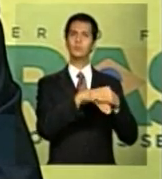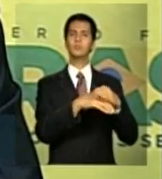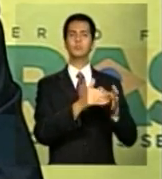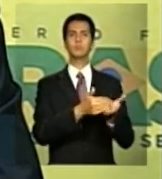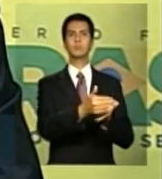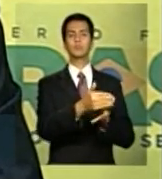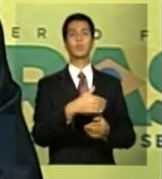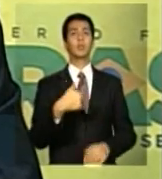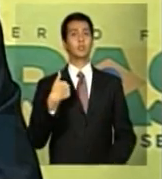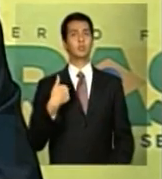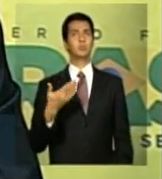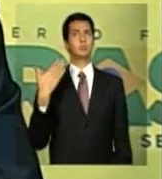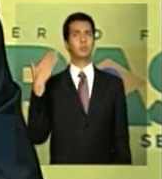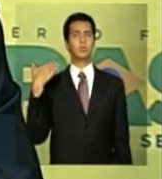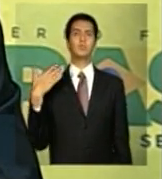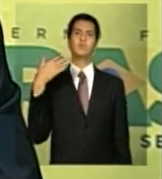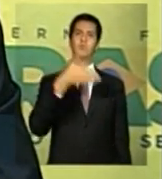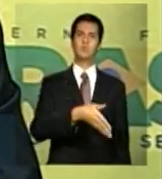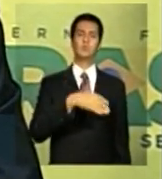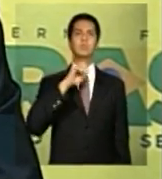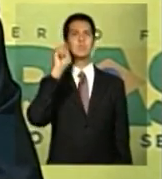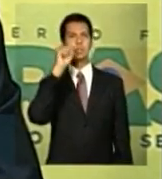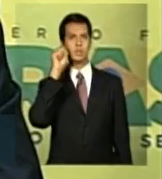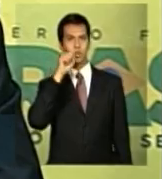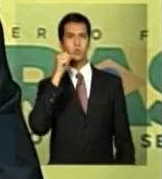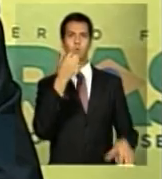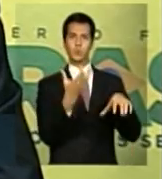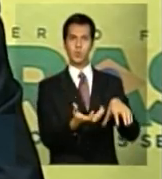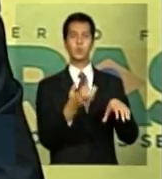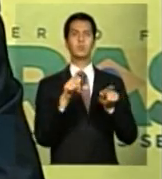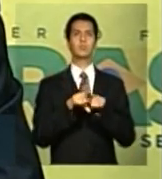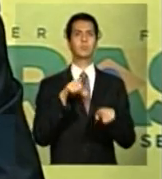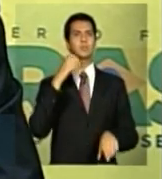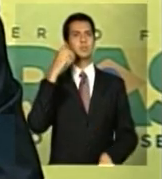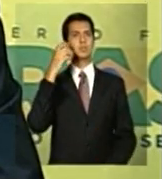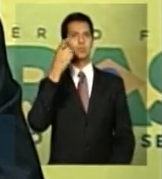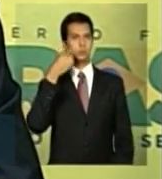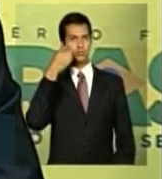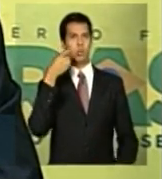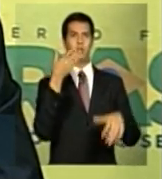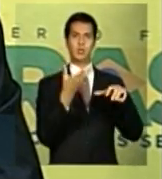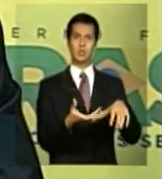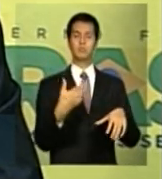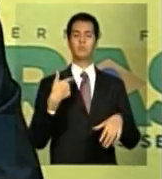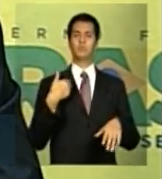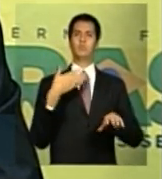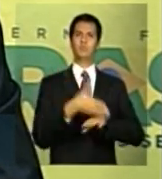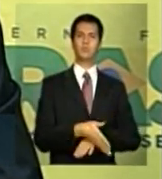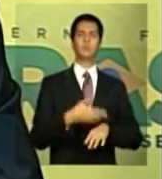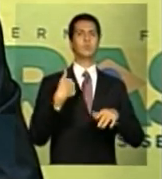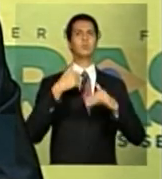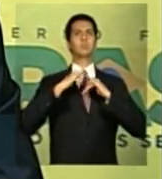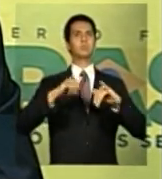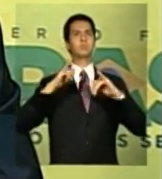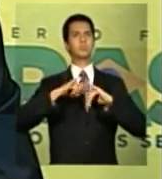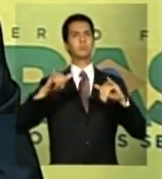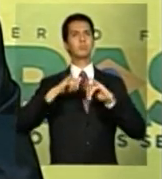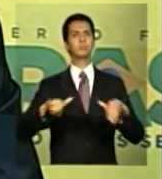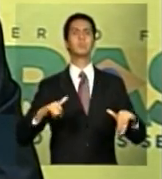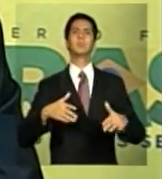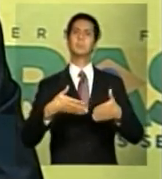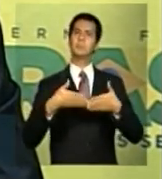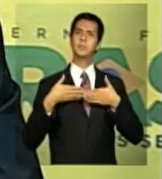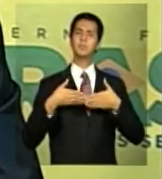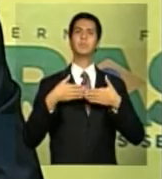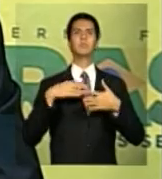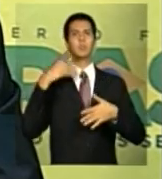Eu estive no Senado, na Câmara, em várias audiências públicas, em todas eu fiz um apelo veemente para